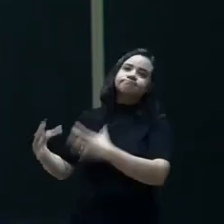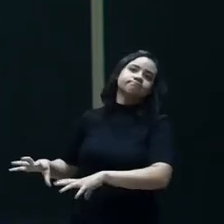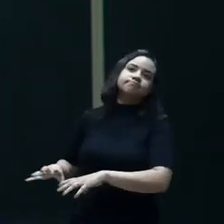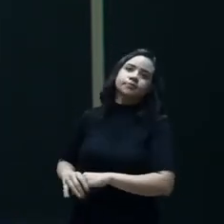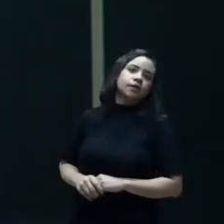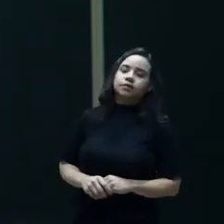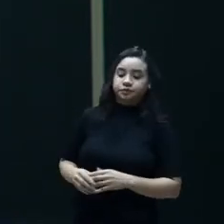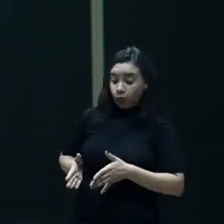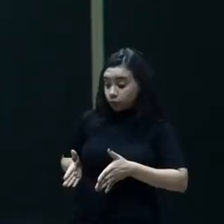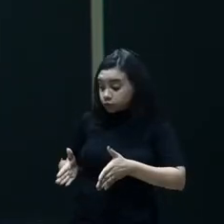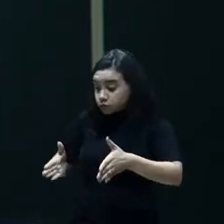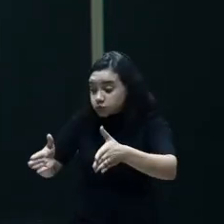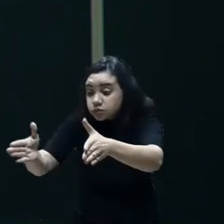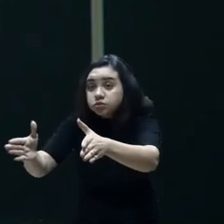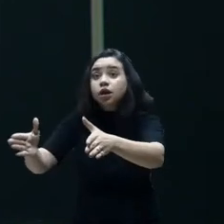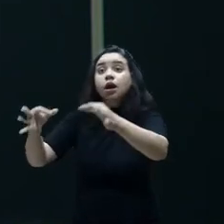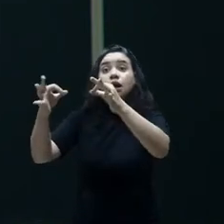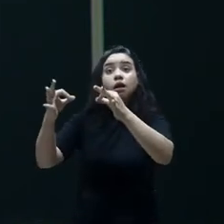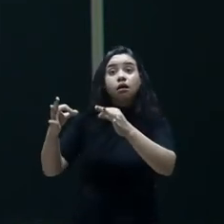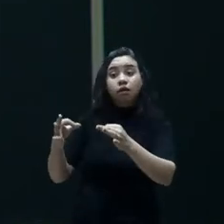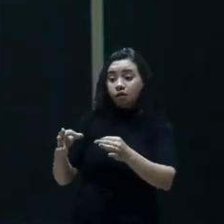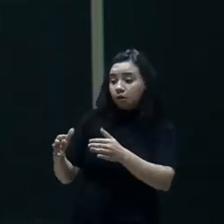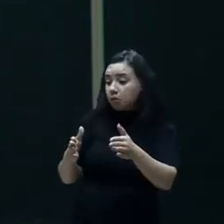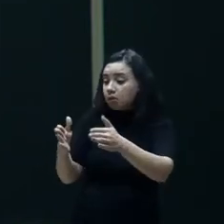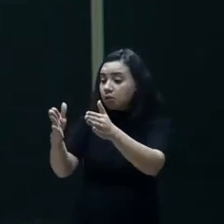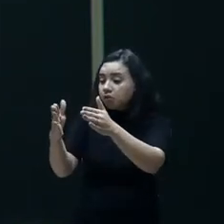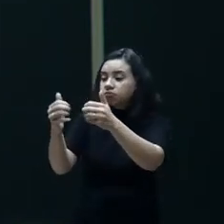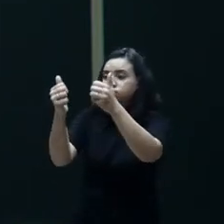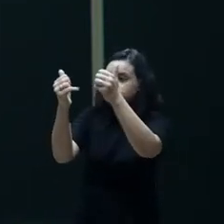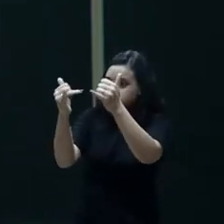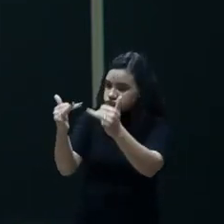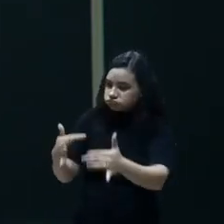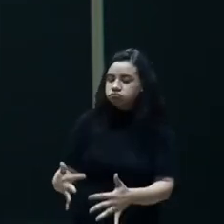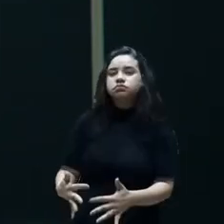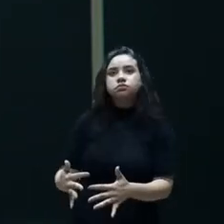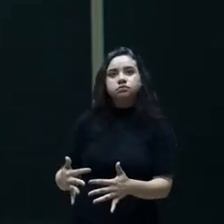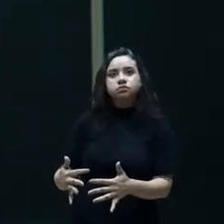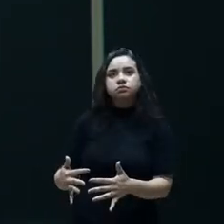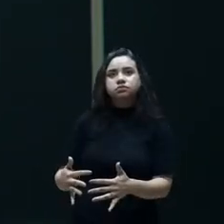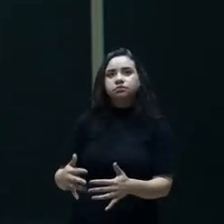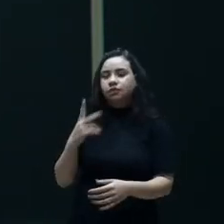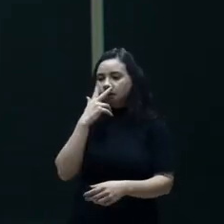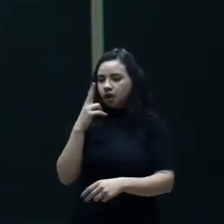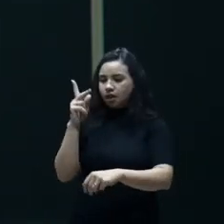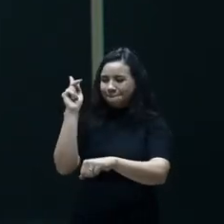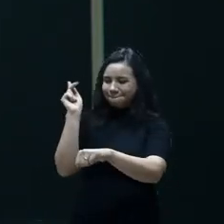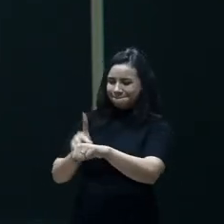Nós temos um segundo solo, um segundo terreno, que é esse rochoso.